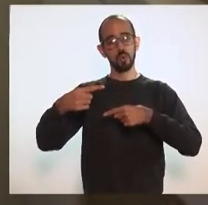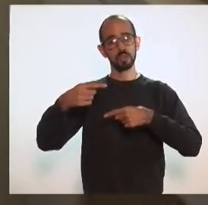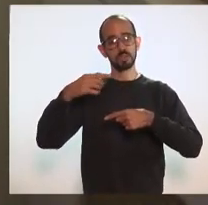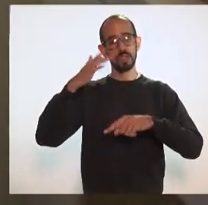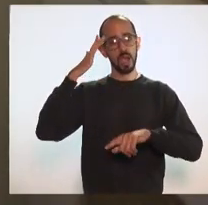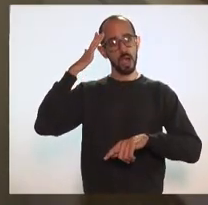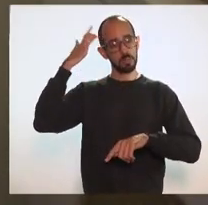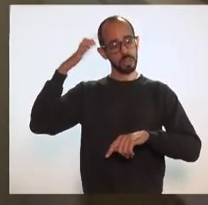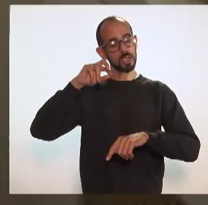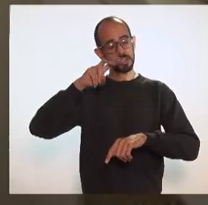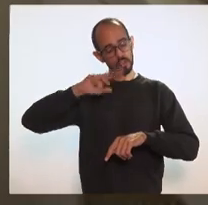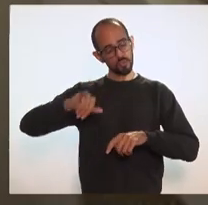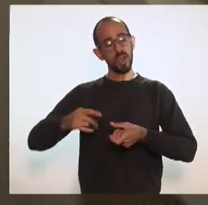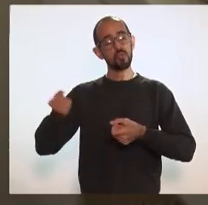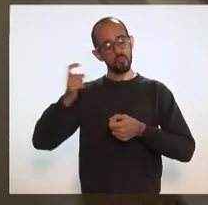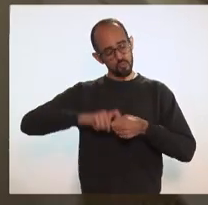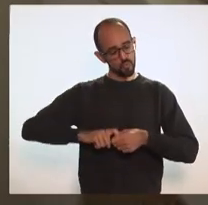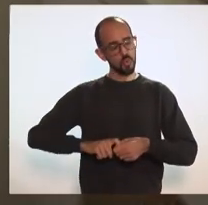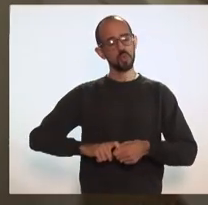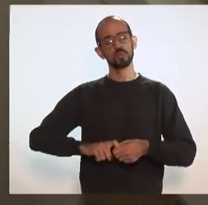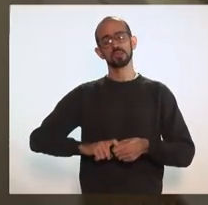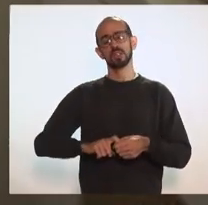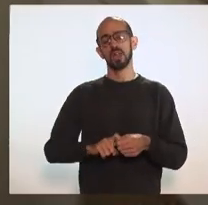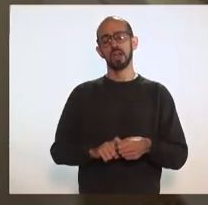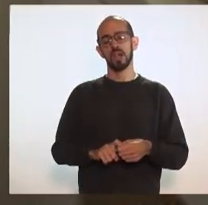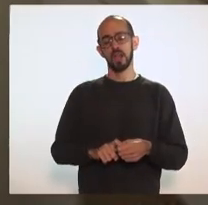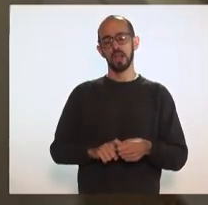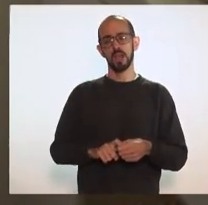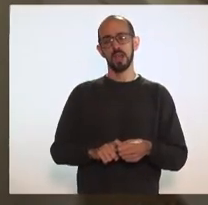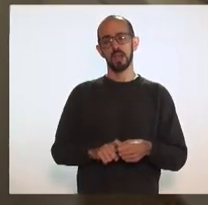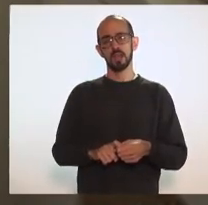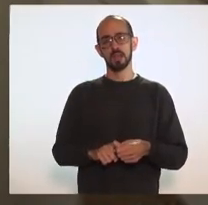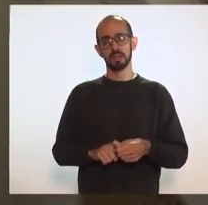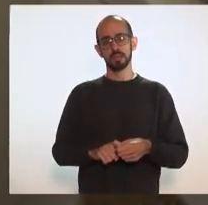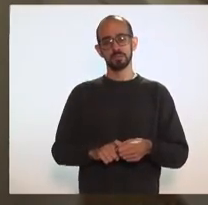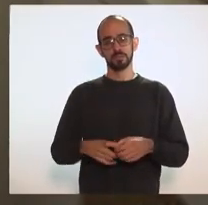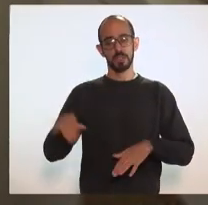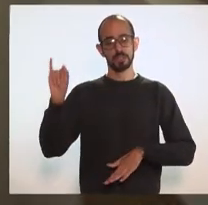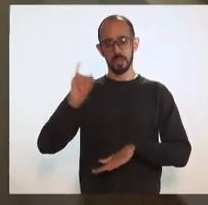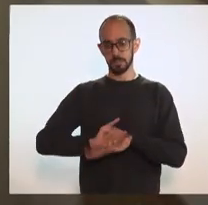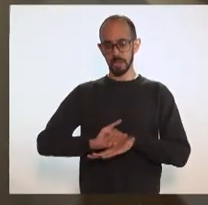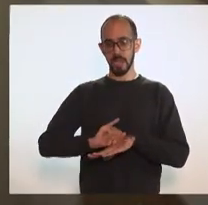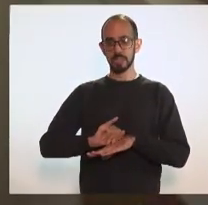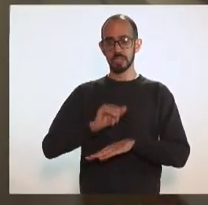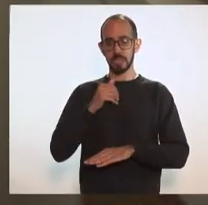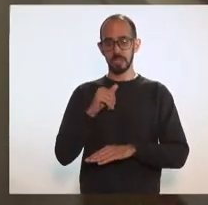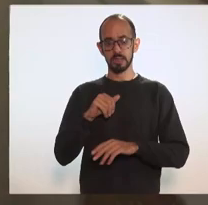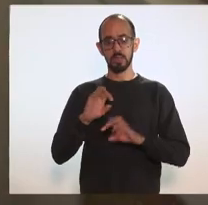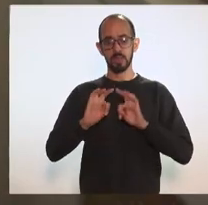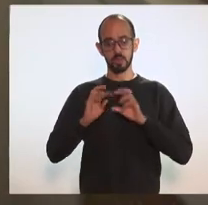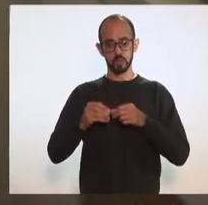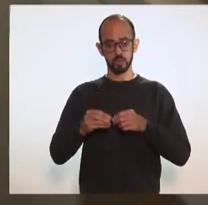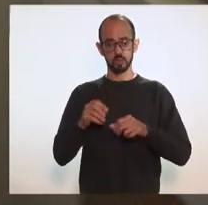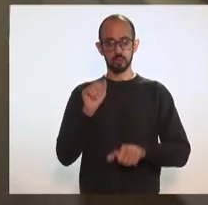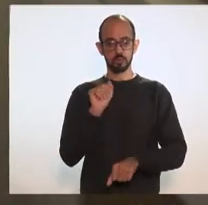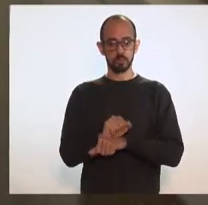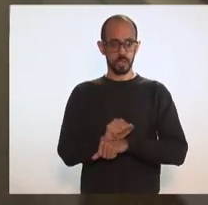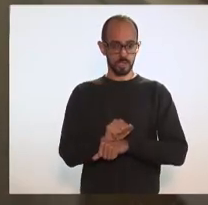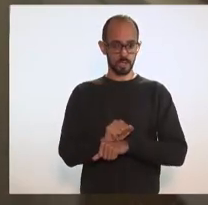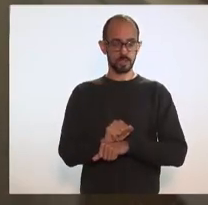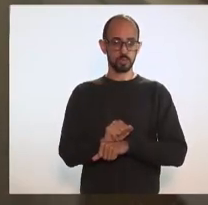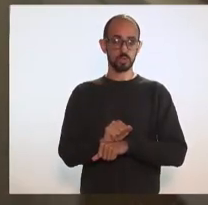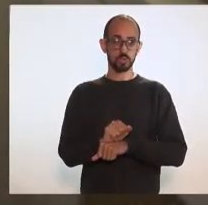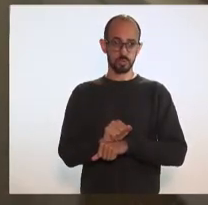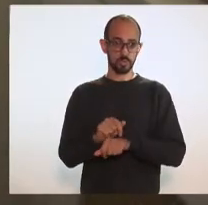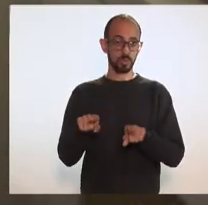Vamos retomar e nas capitais estavam paralisadas inclusiva da cidade do